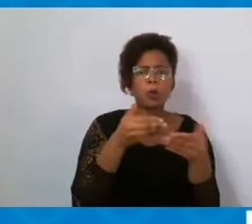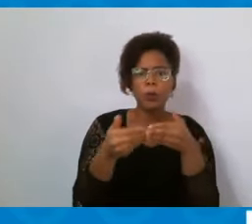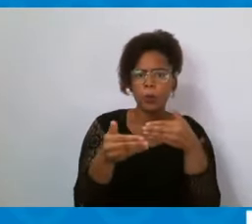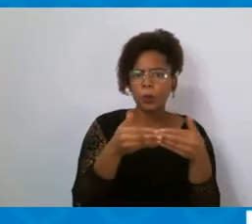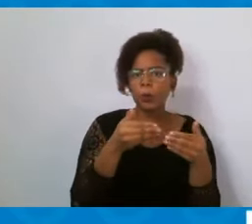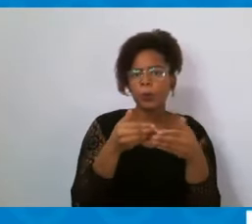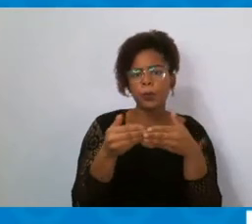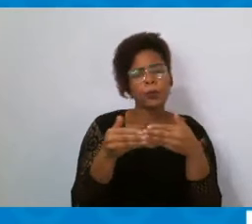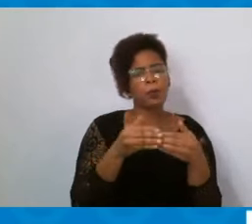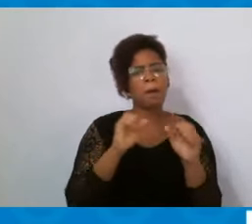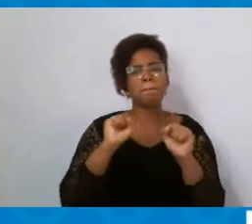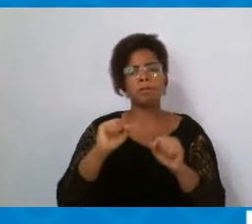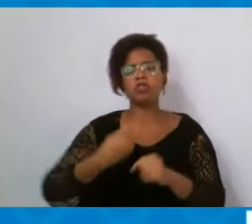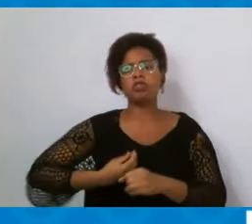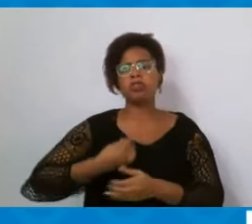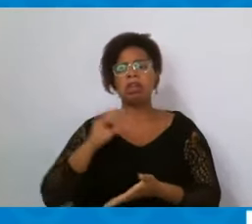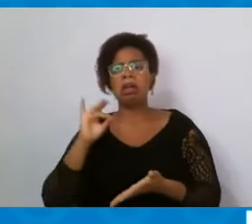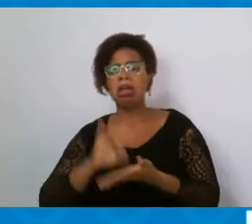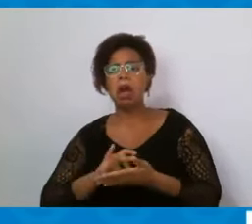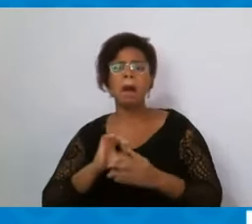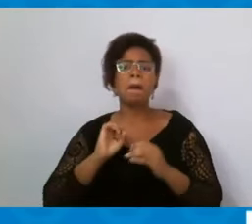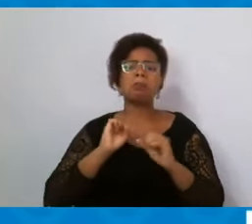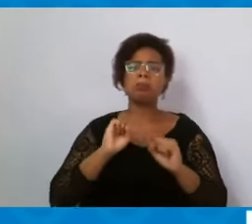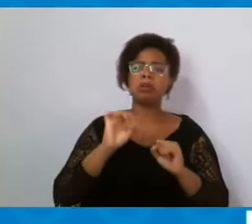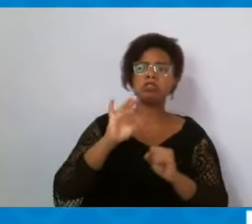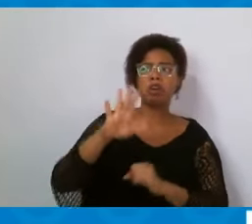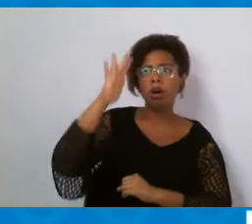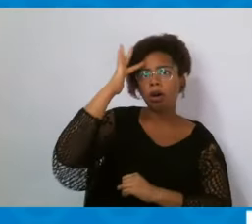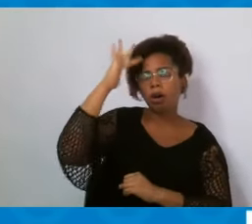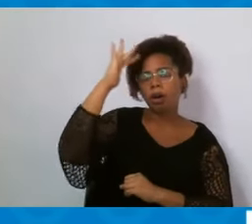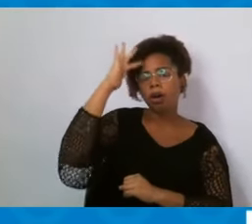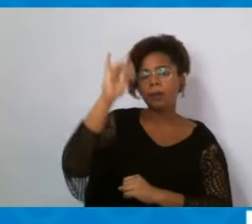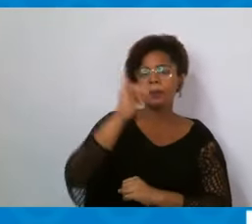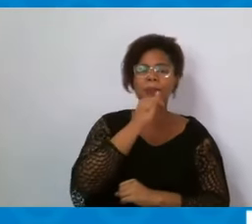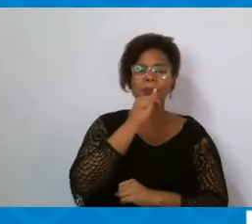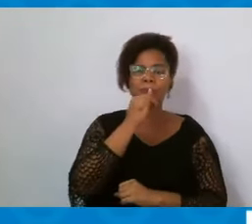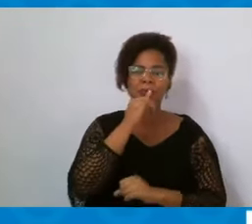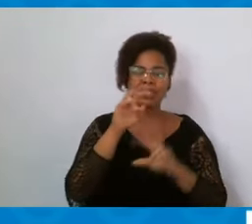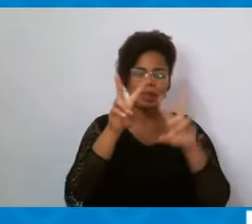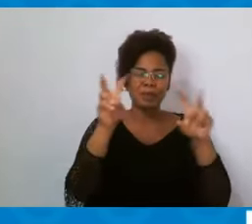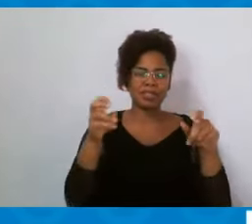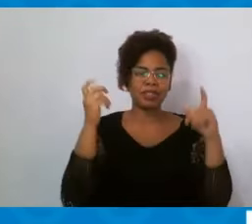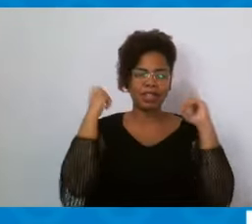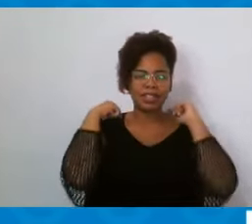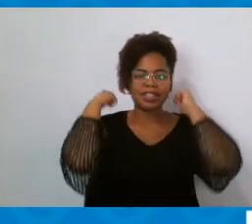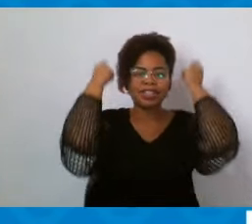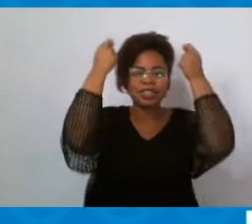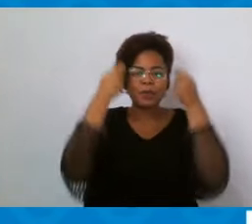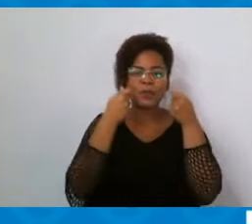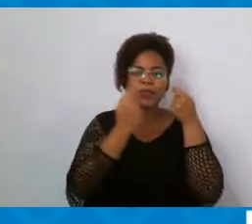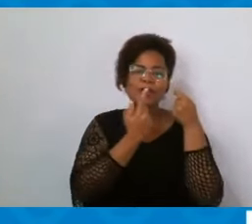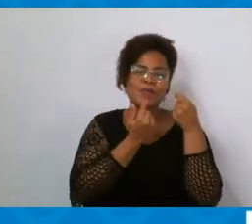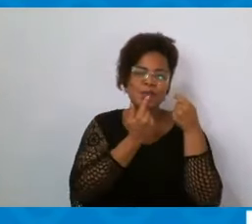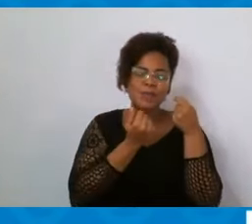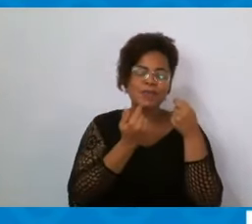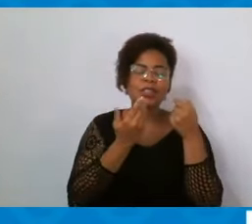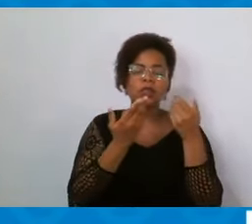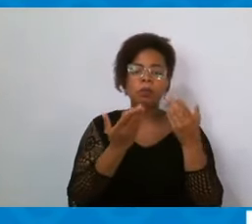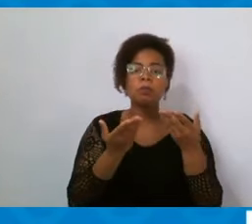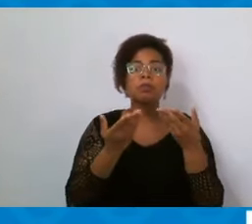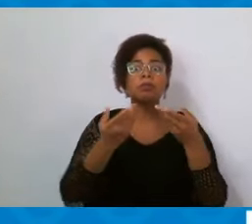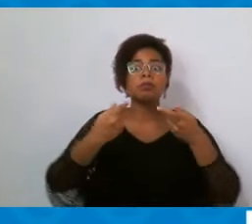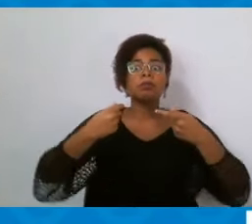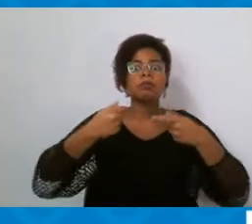diferentes narrativas para Chapeuzinho Vermelho, por exemplo. Né? Eu tenho que ter a confiança do grupo para que eu possa